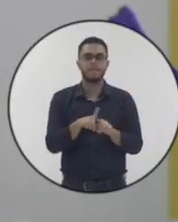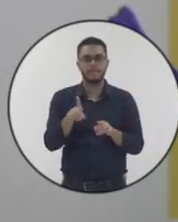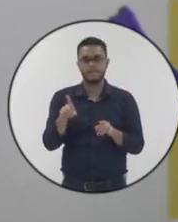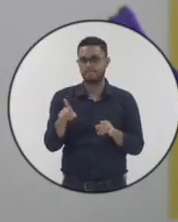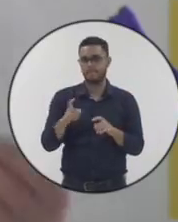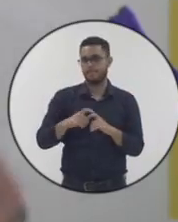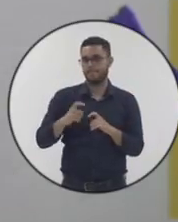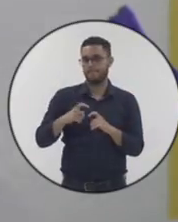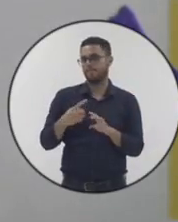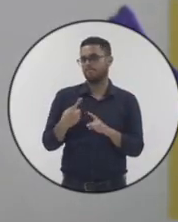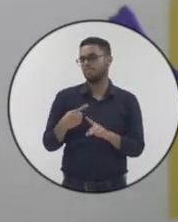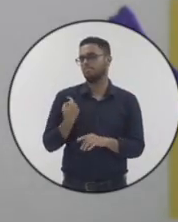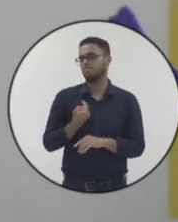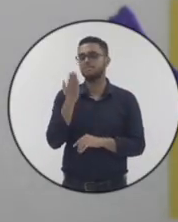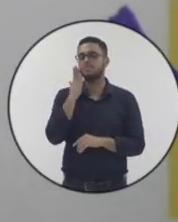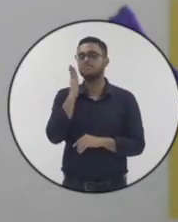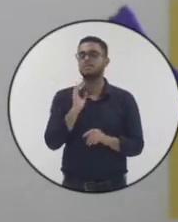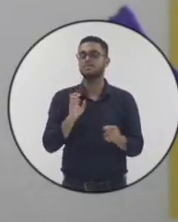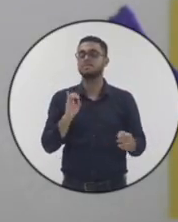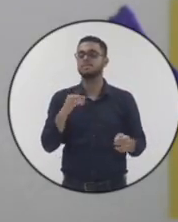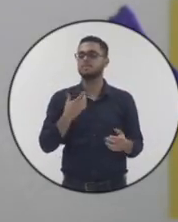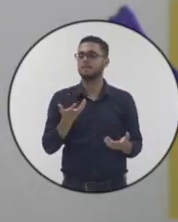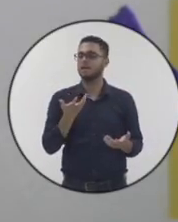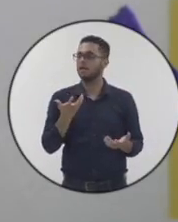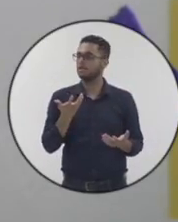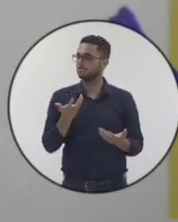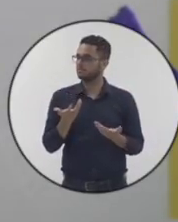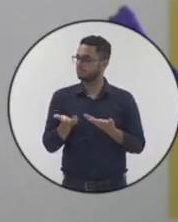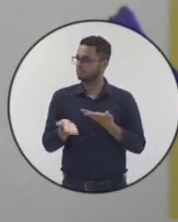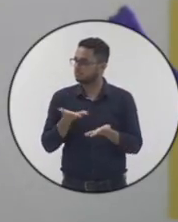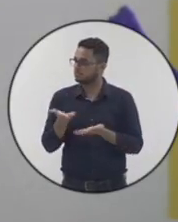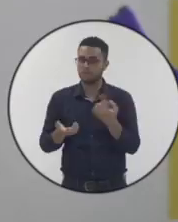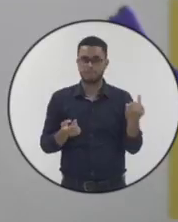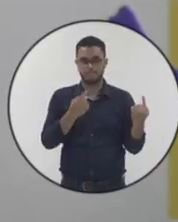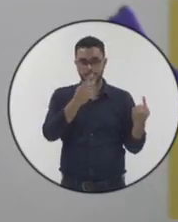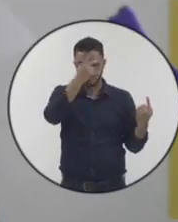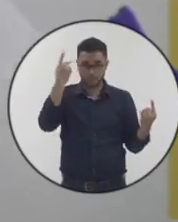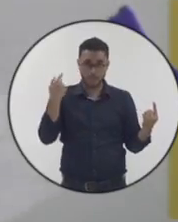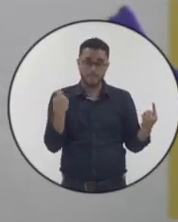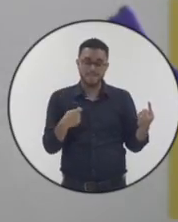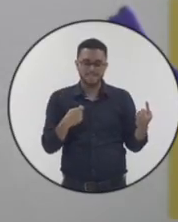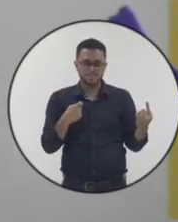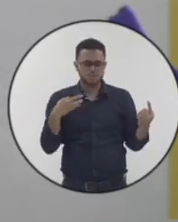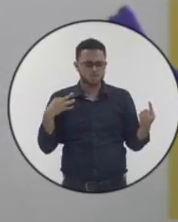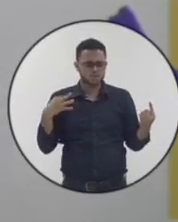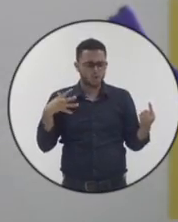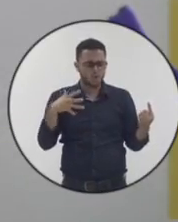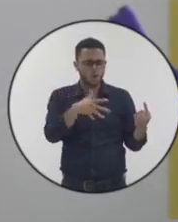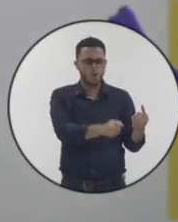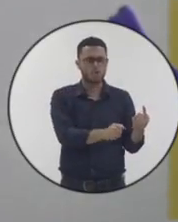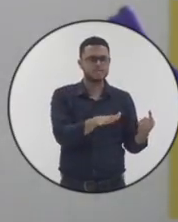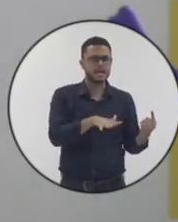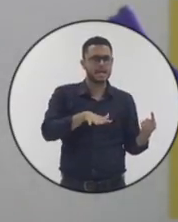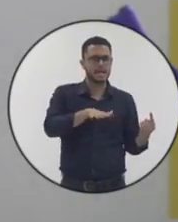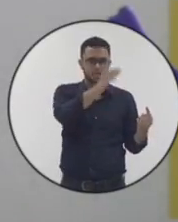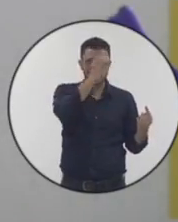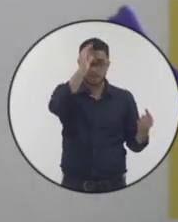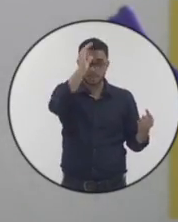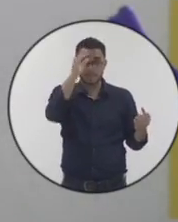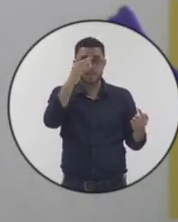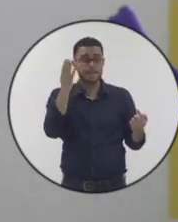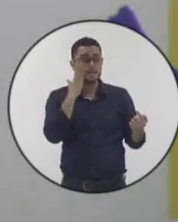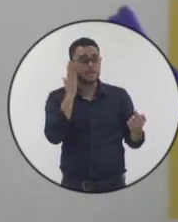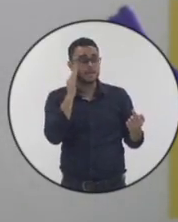que, para eu atender uma pessoa... Eu preciso que todas as áreas do conhecimento reconheçam que essa pessoa